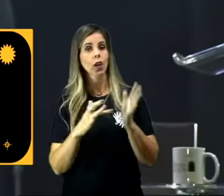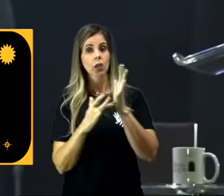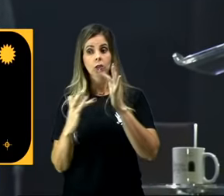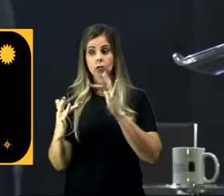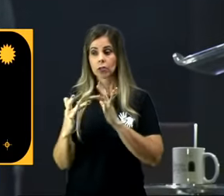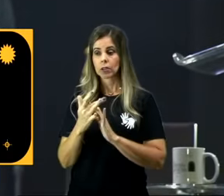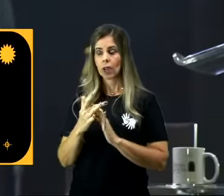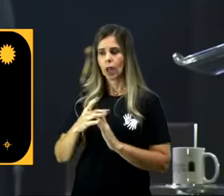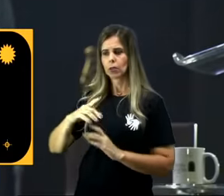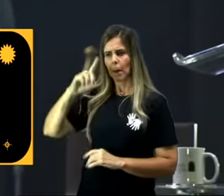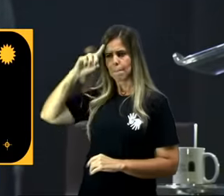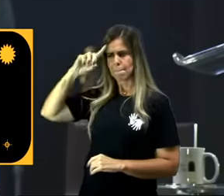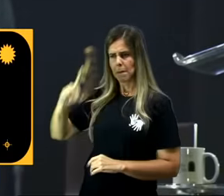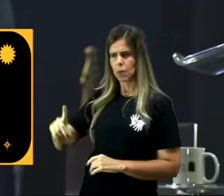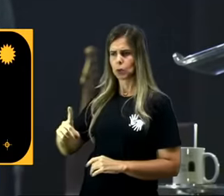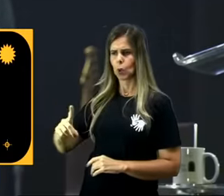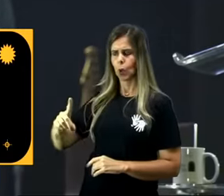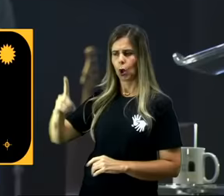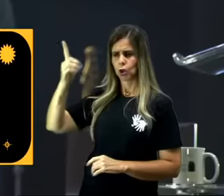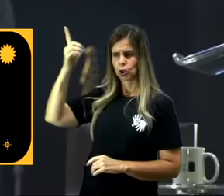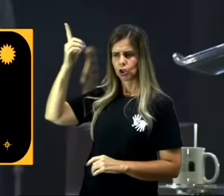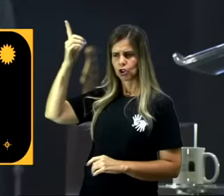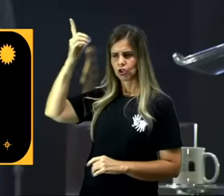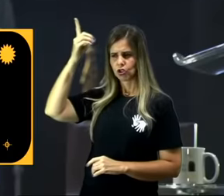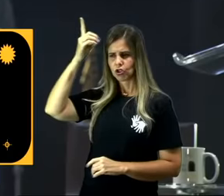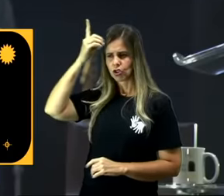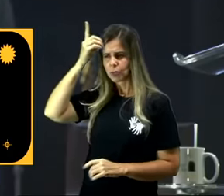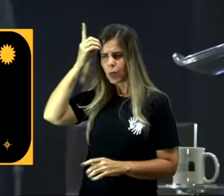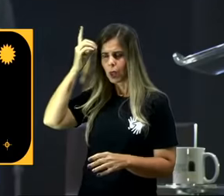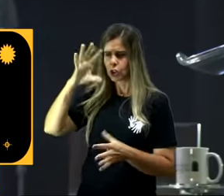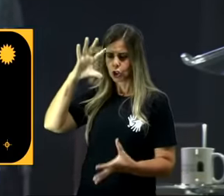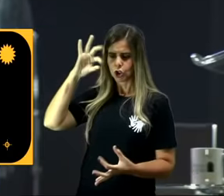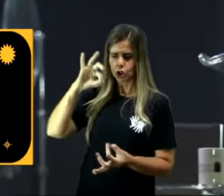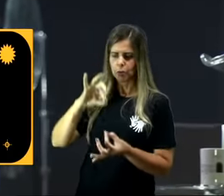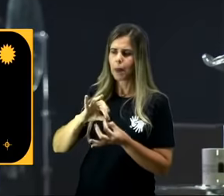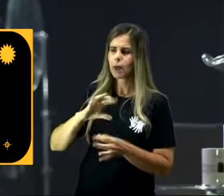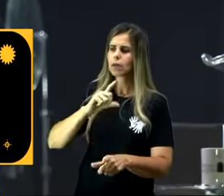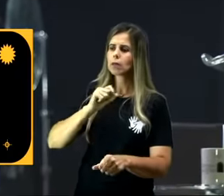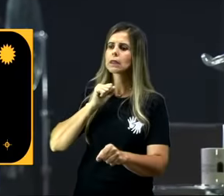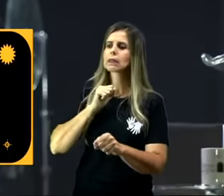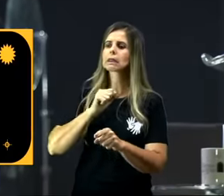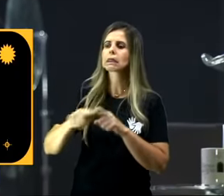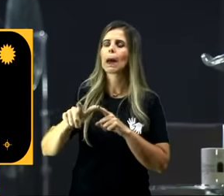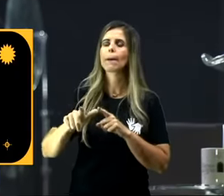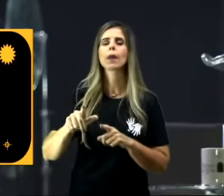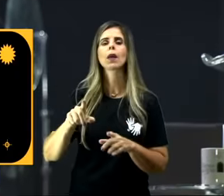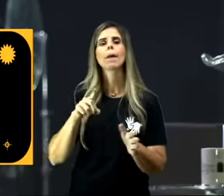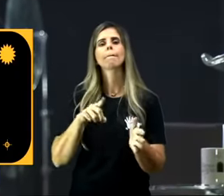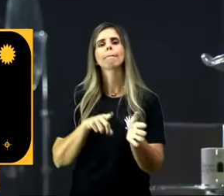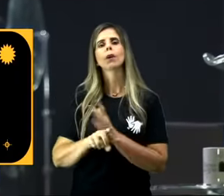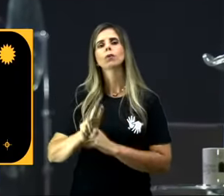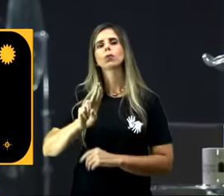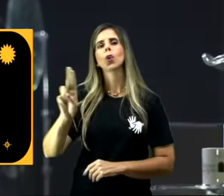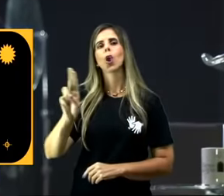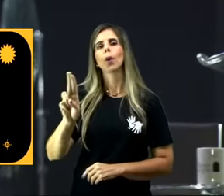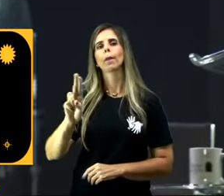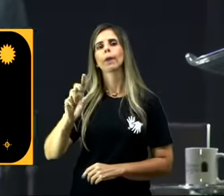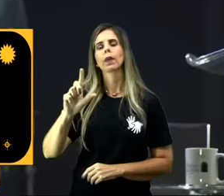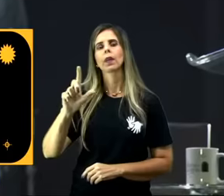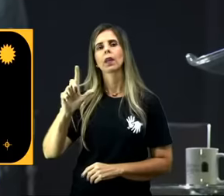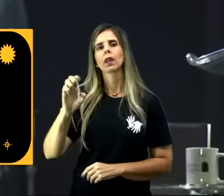desse homem, espírito imundo. Então Jesus lhe perguntou: qual é o seu nome? Meu nome é Legião, ele respondeu, porque somos